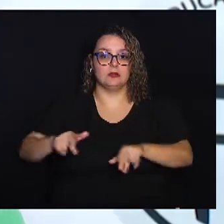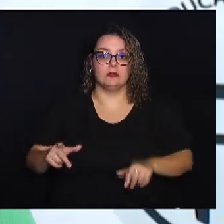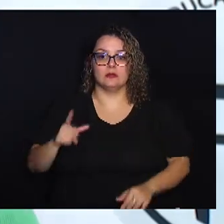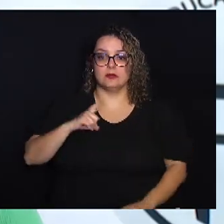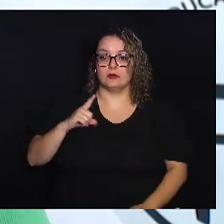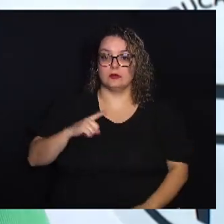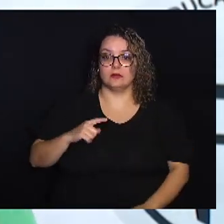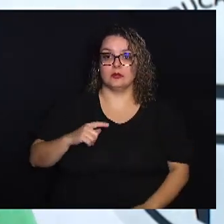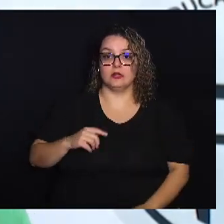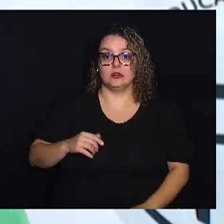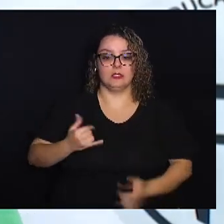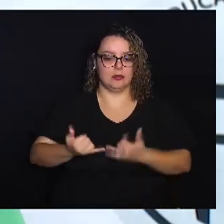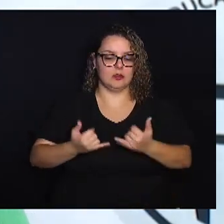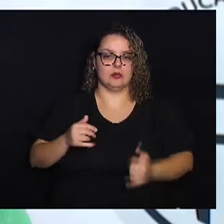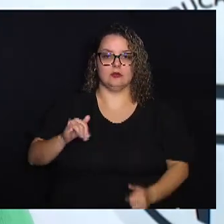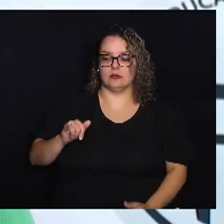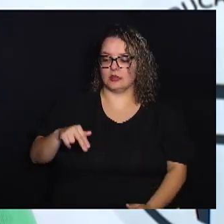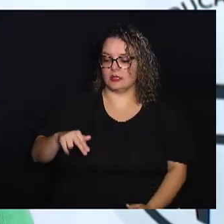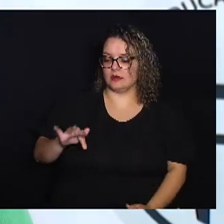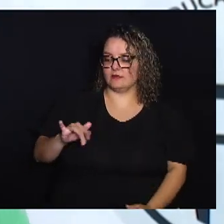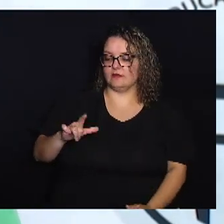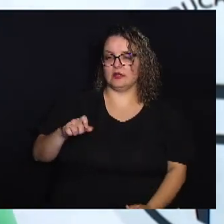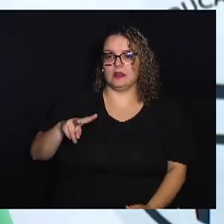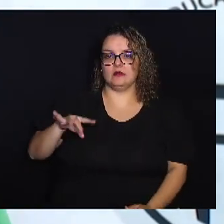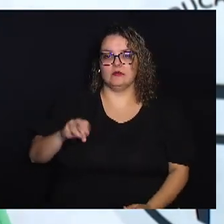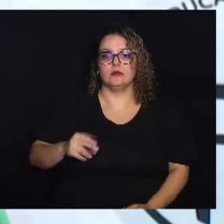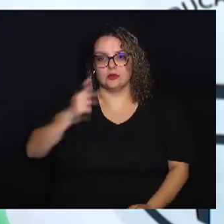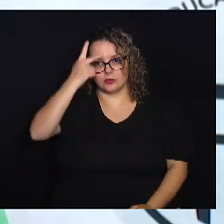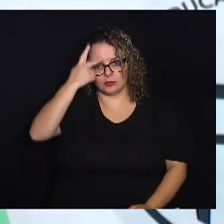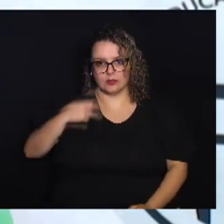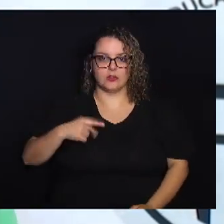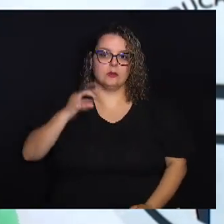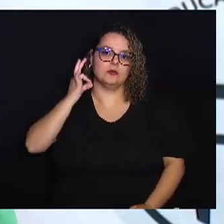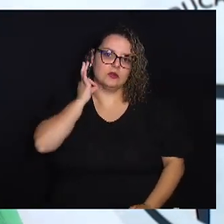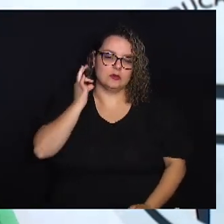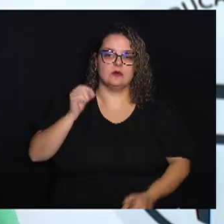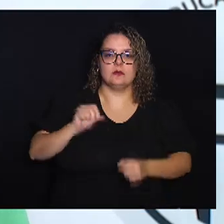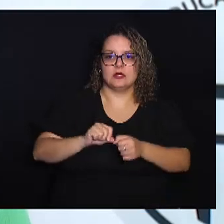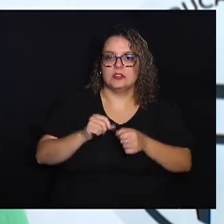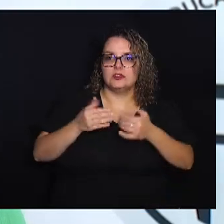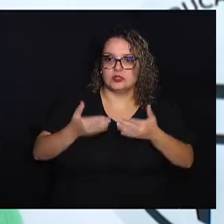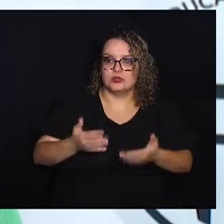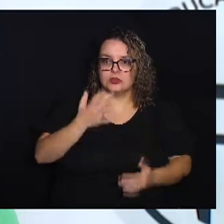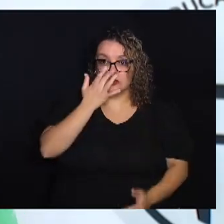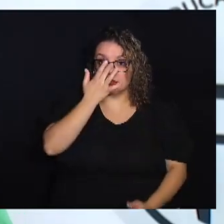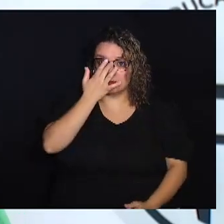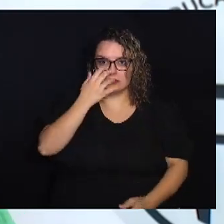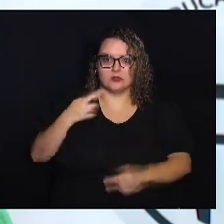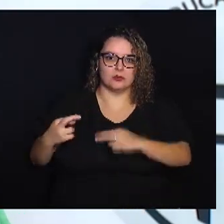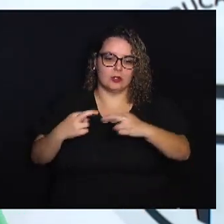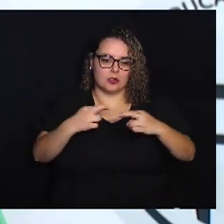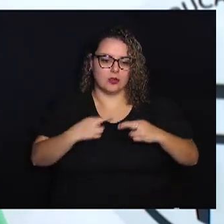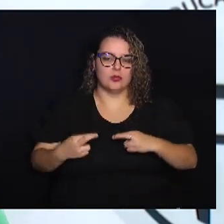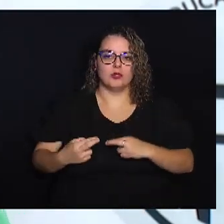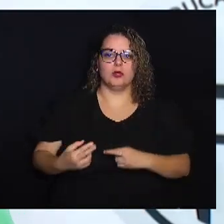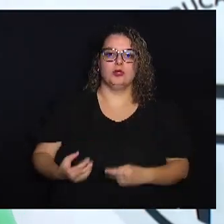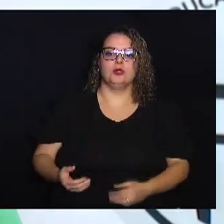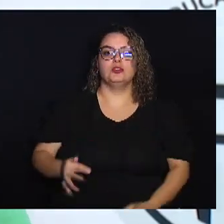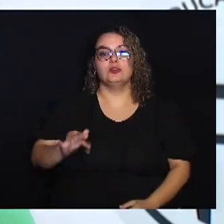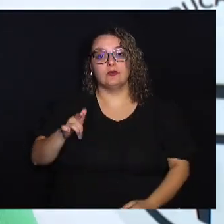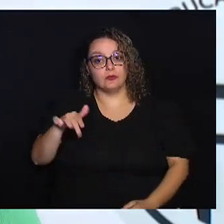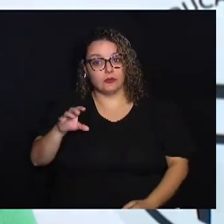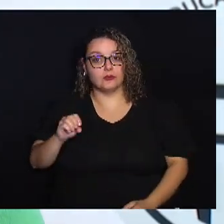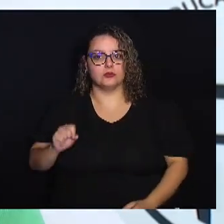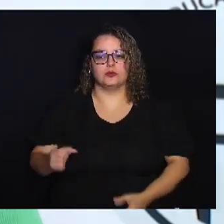brinquedo inflável e o próprio bingo. Então, fazer disso um grande levantamento de fundos para que a gente